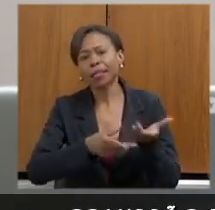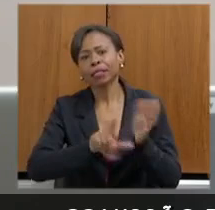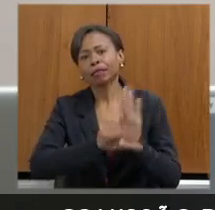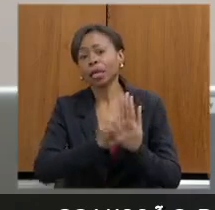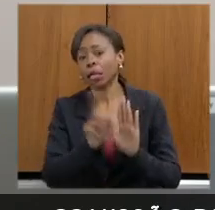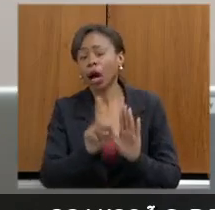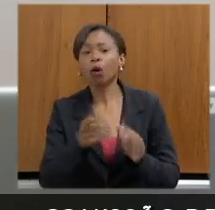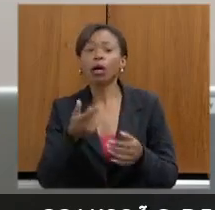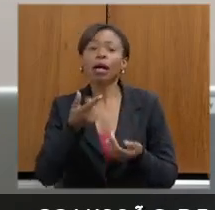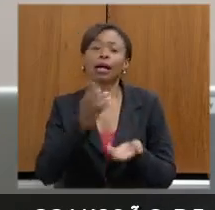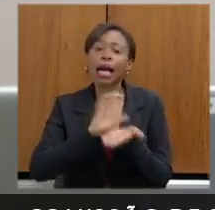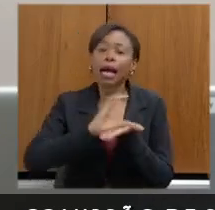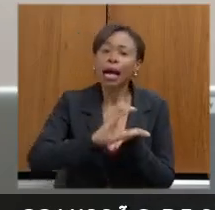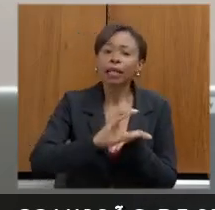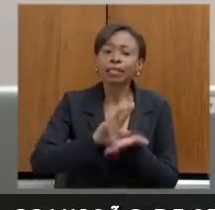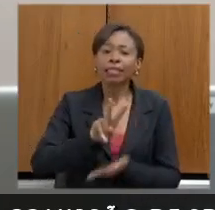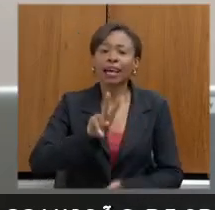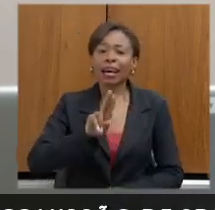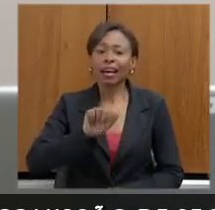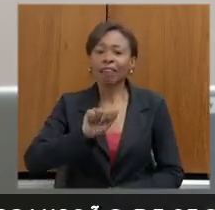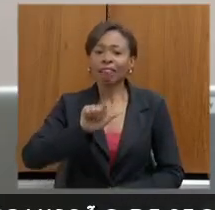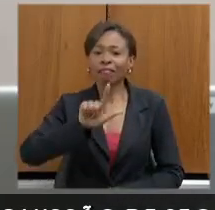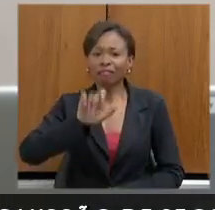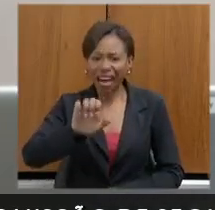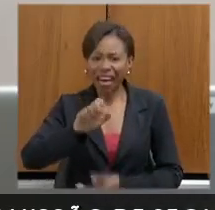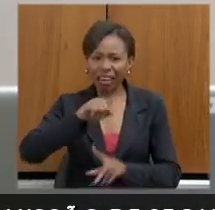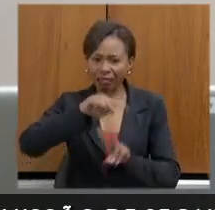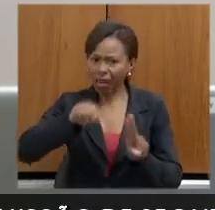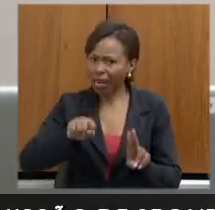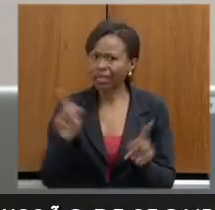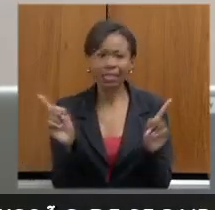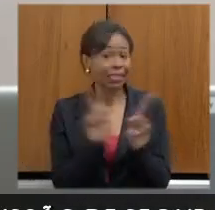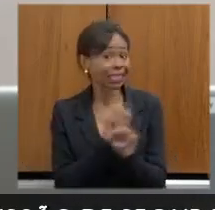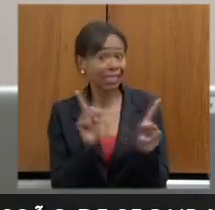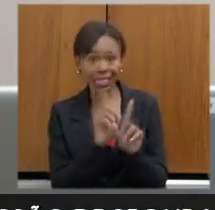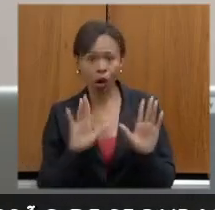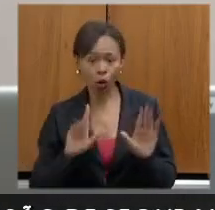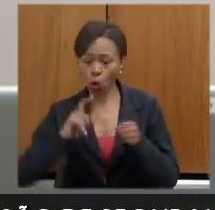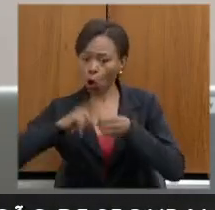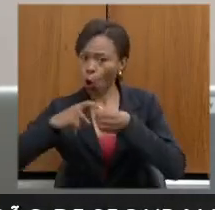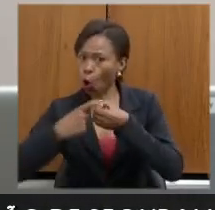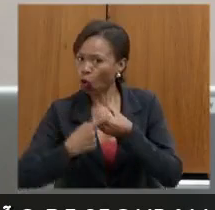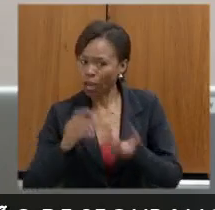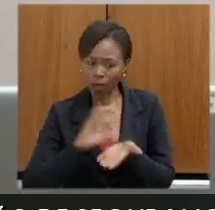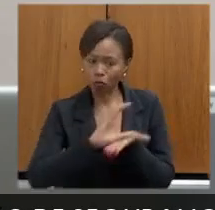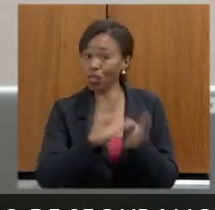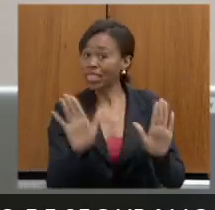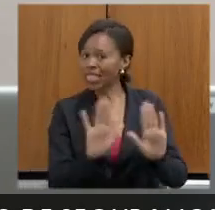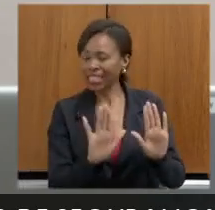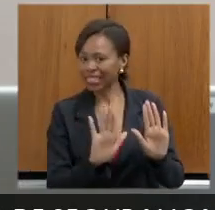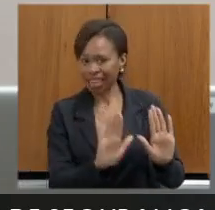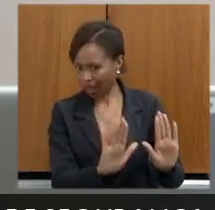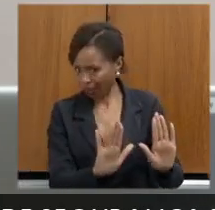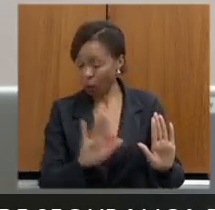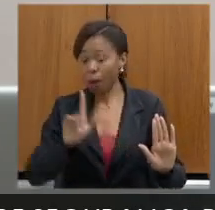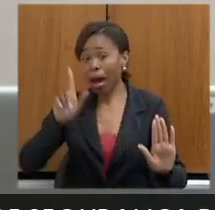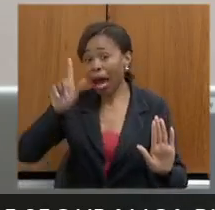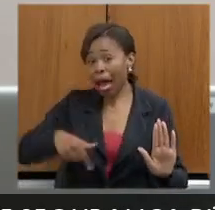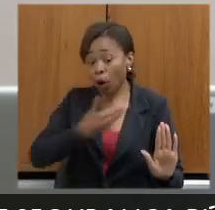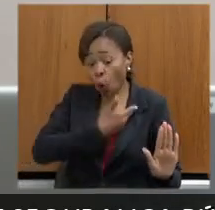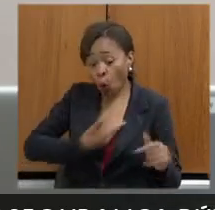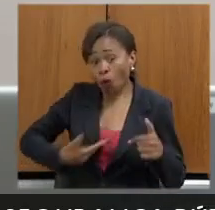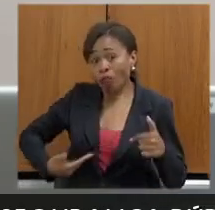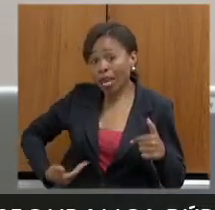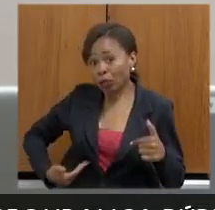não é repasses de convênios estão falando de investimento feito pelo governo do estado